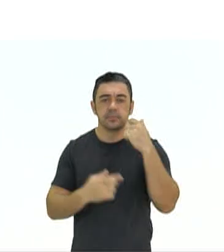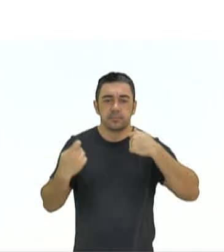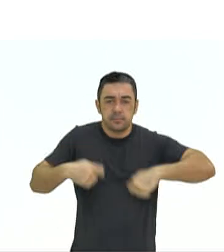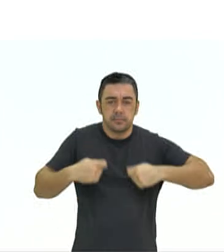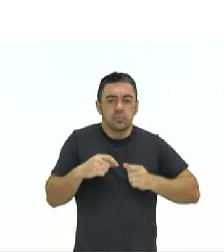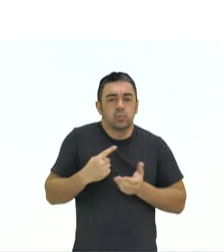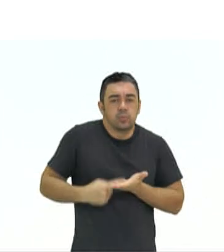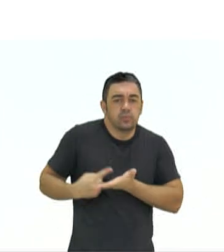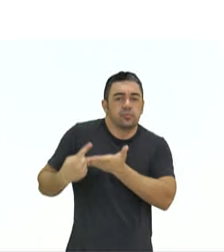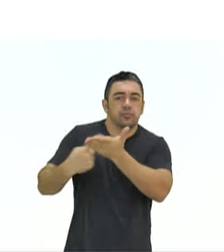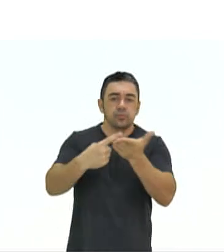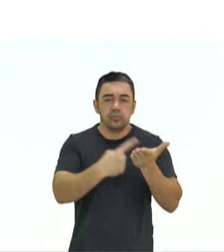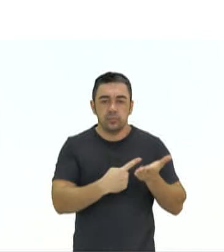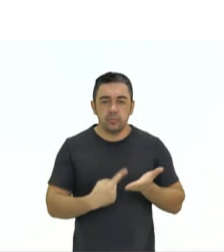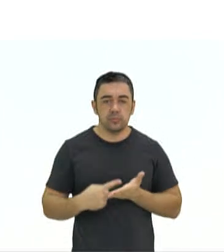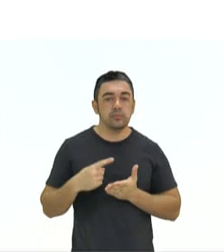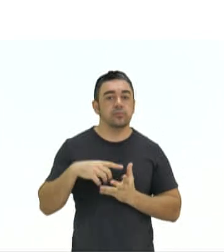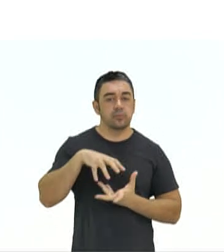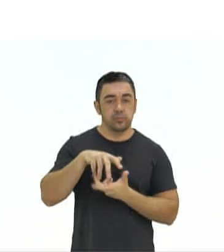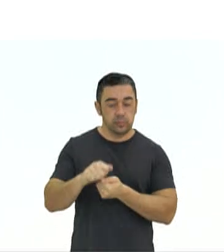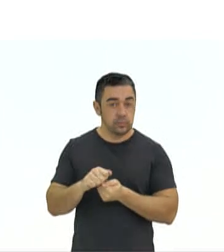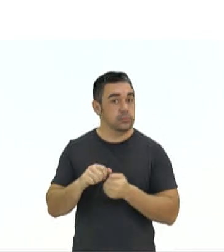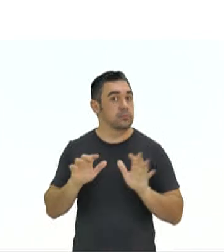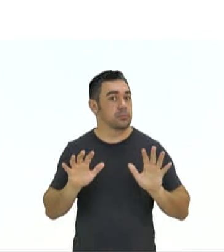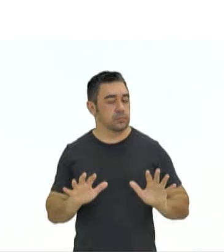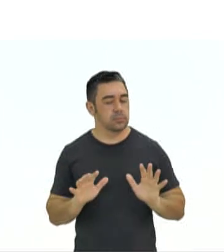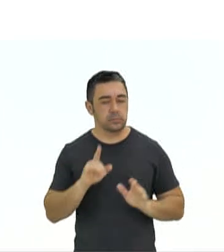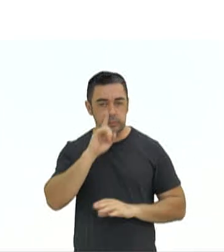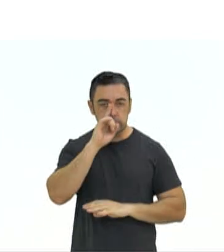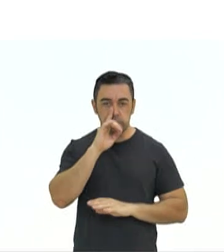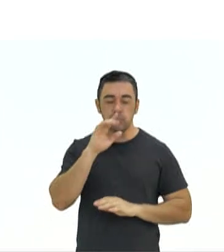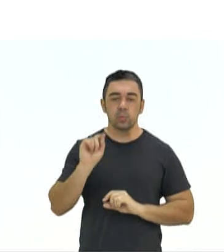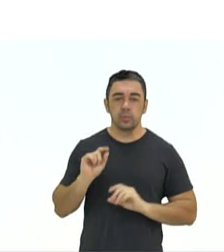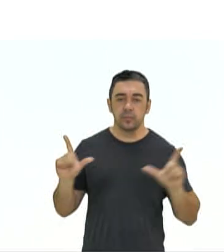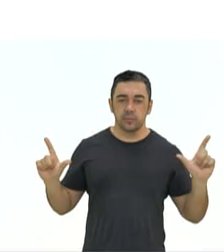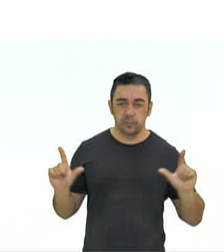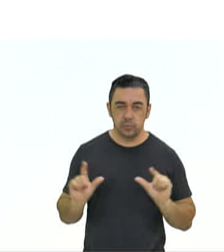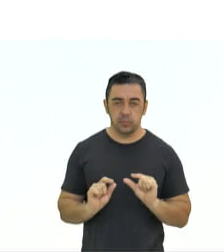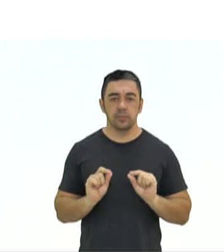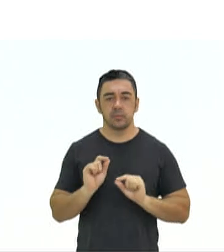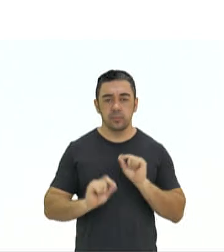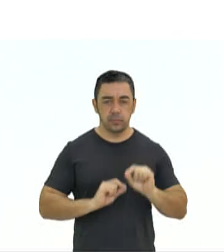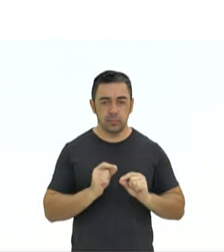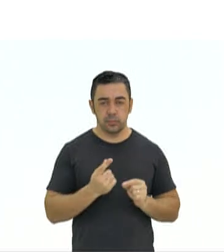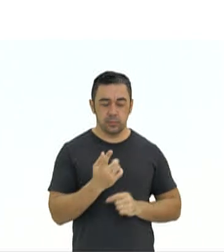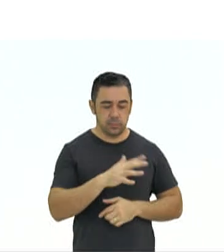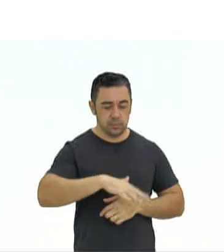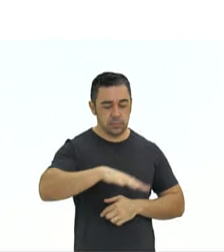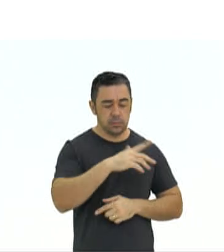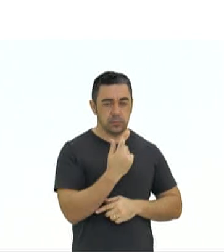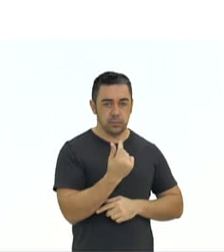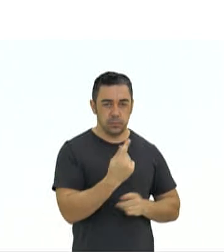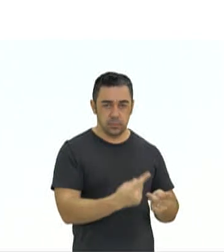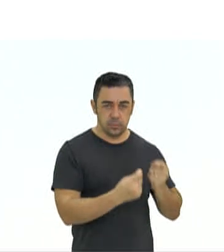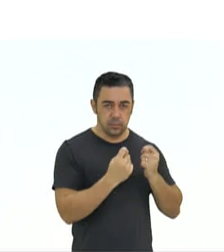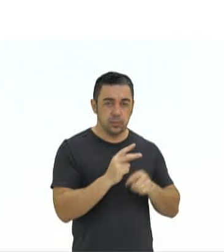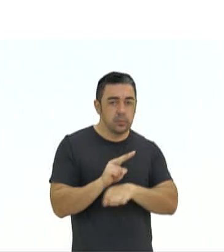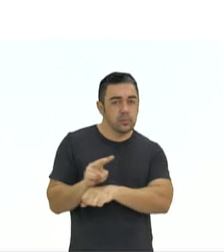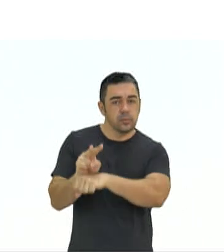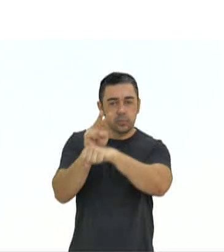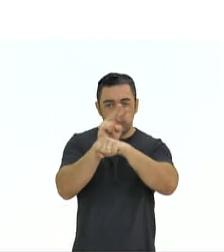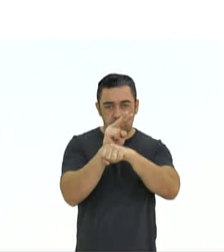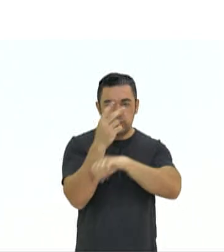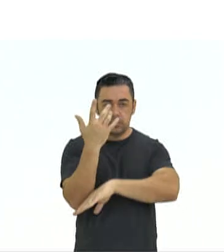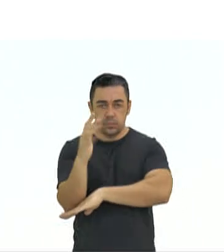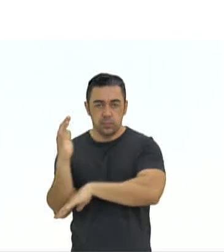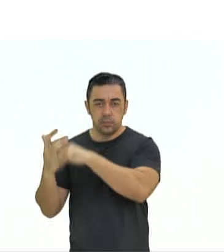acordos mundiais, sempre polêmicos, que denotam a desaceleração do crescimento econômico para preservar o meio ambiente. De acordo